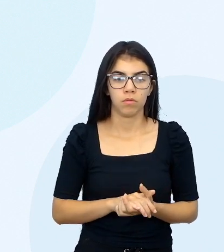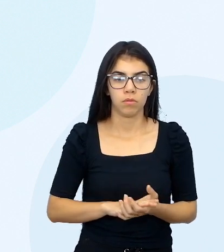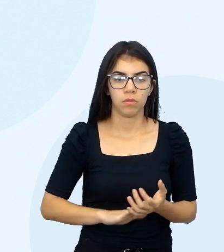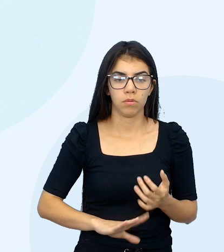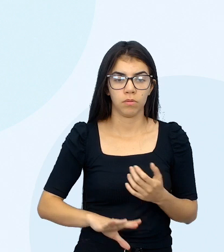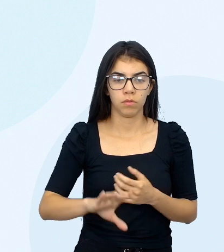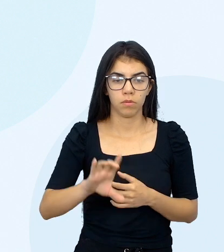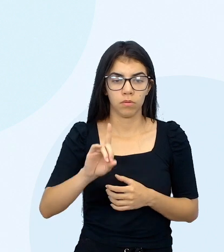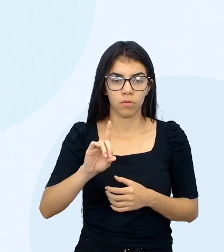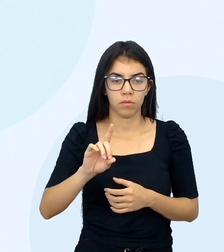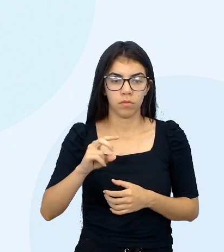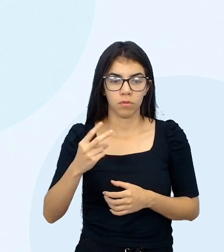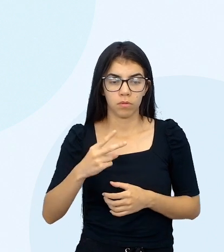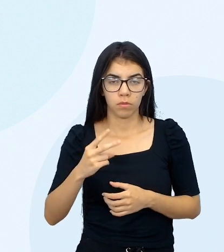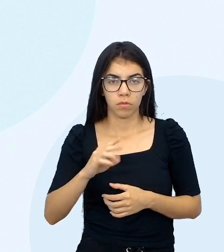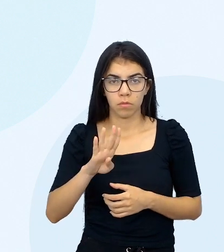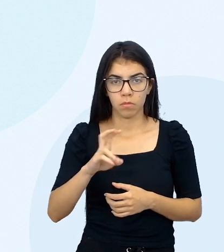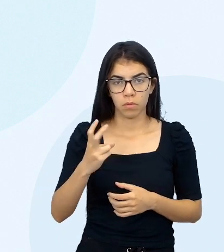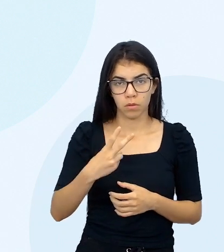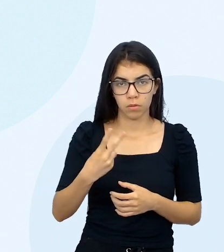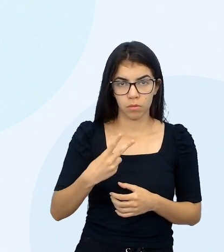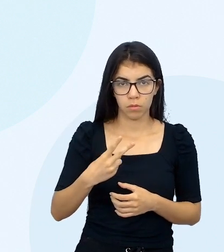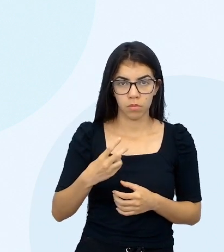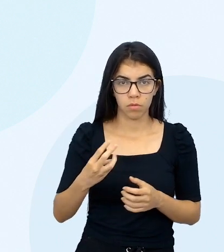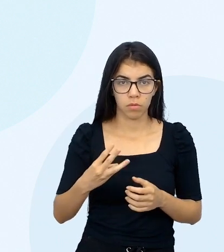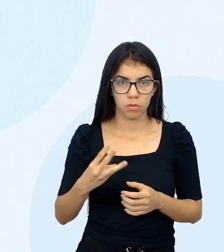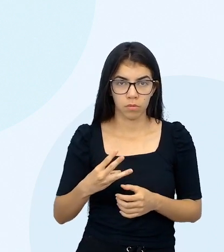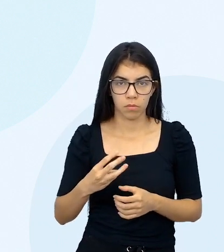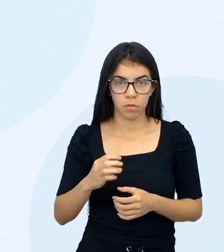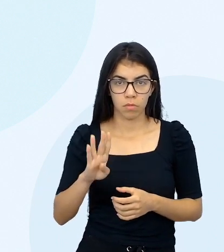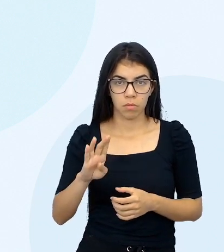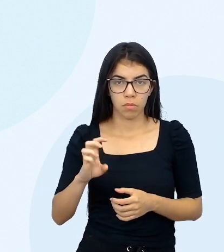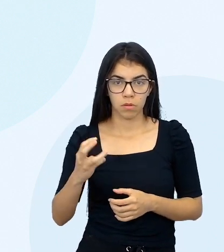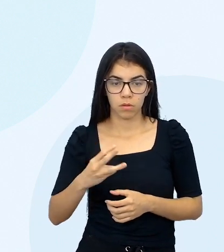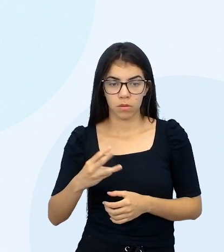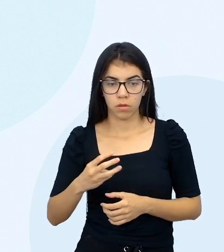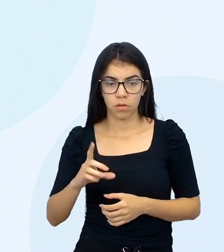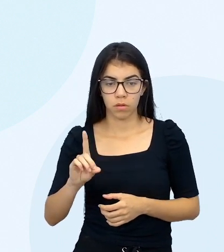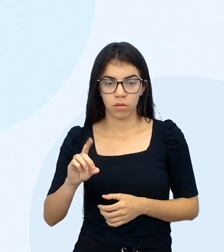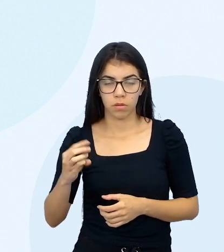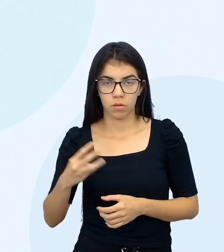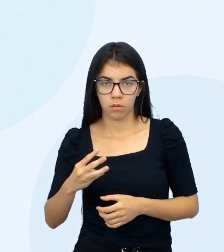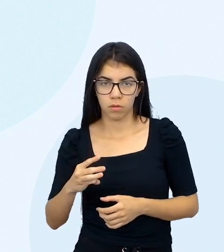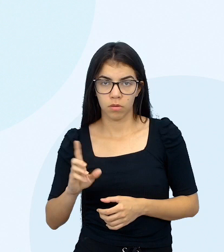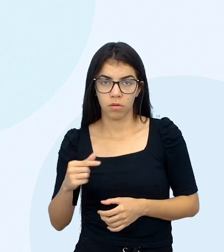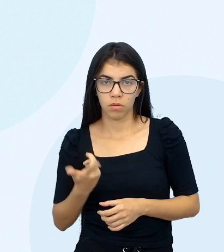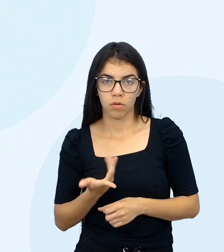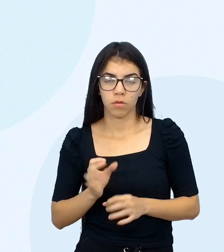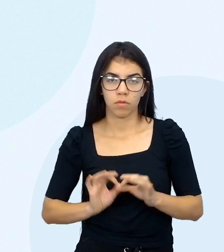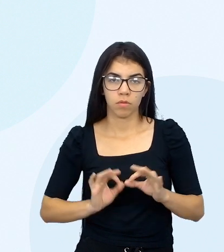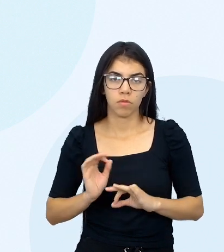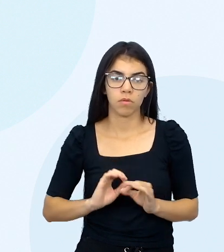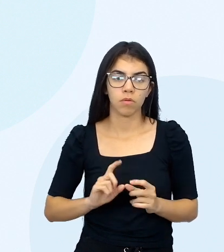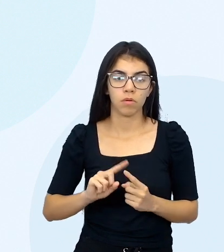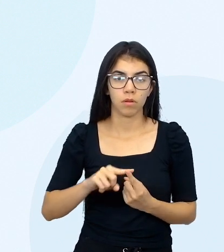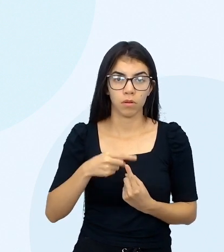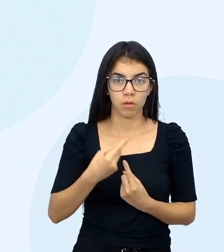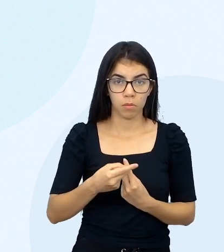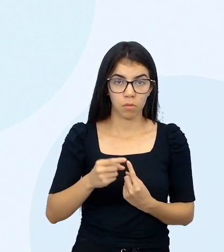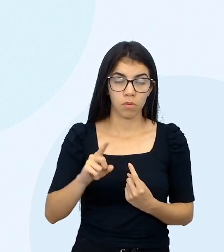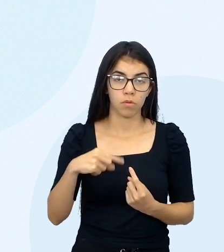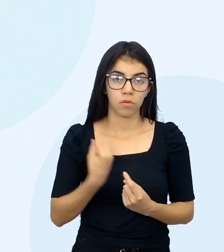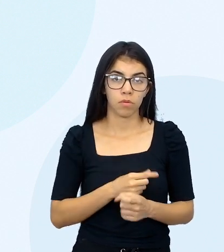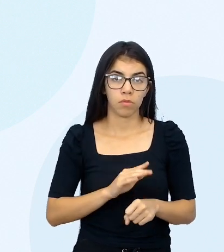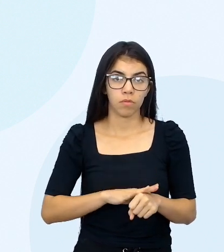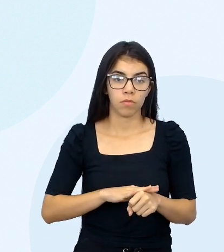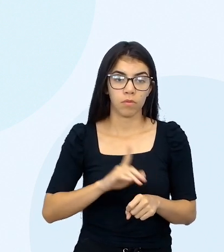usar o B2 e o C2. Quando Ok. estiver na 3, vai ser B3 e C3. E aí a gente monta a formulazinha. Legal. Tá bom? Aí depois que a gente fizer isso, a